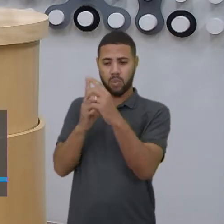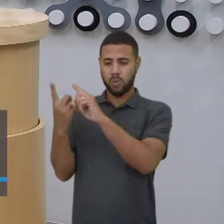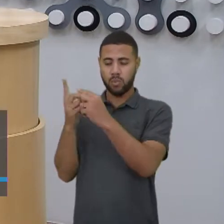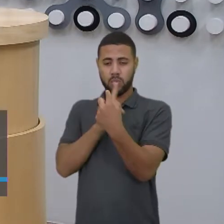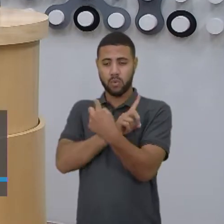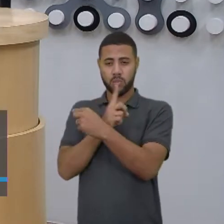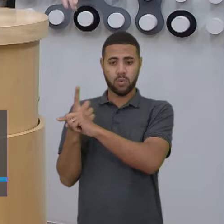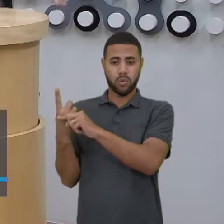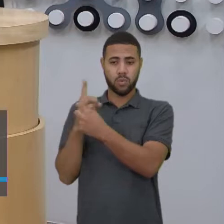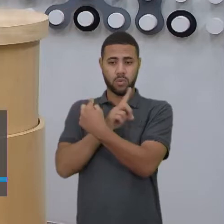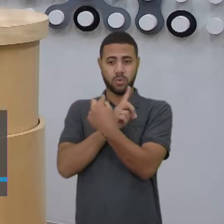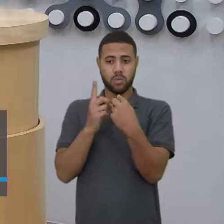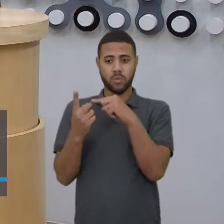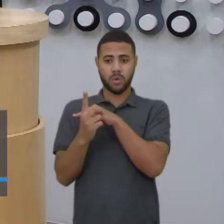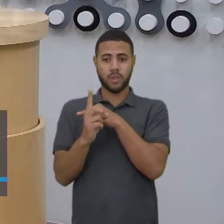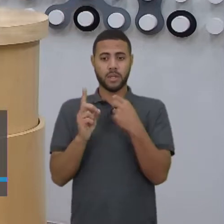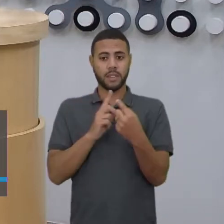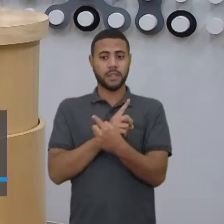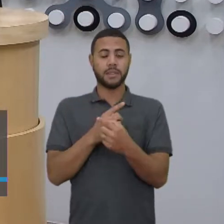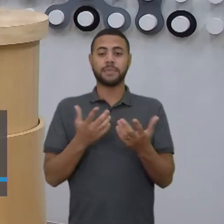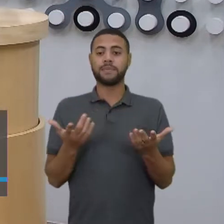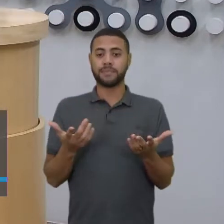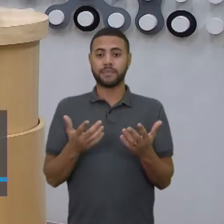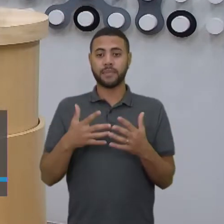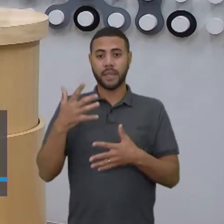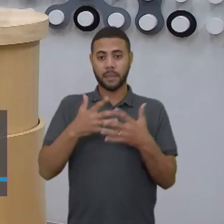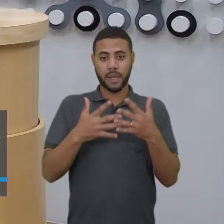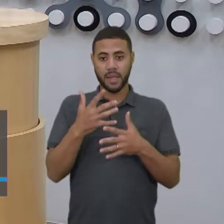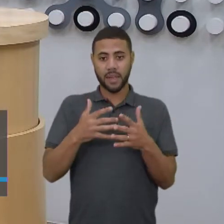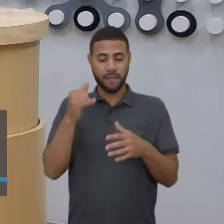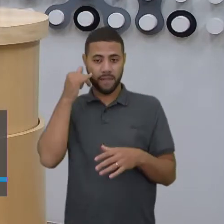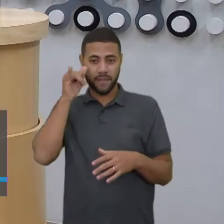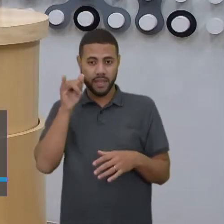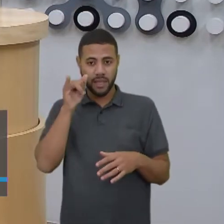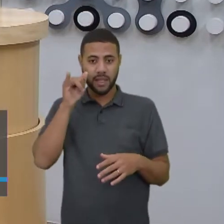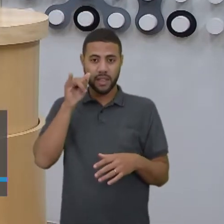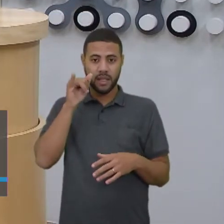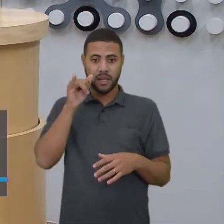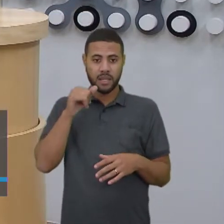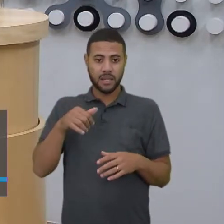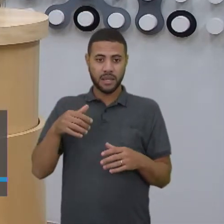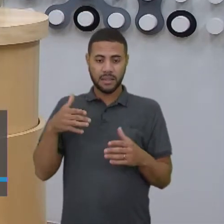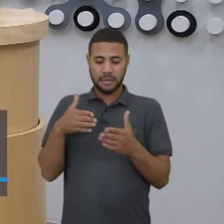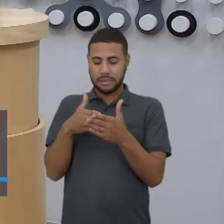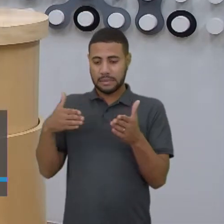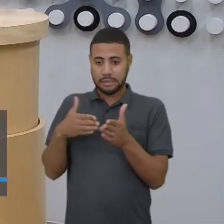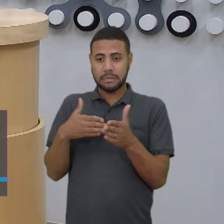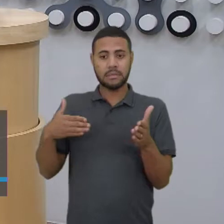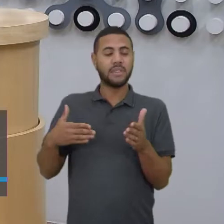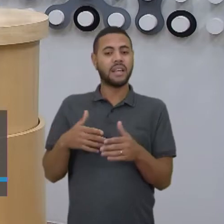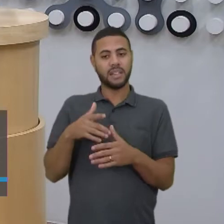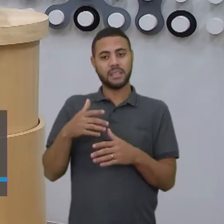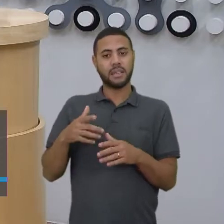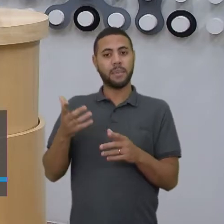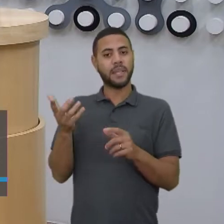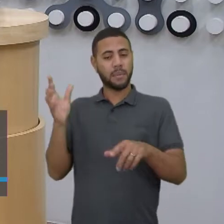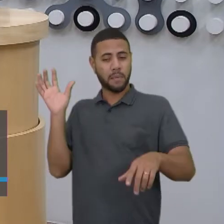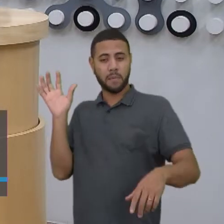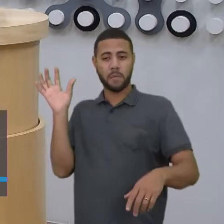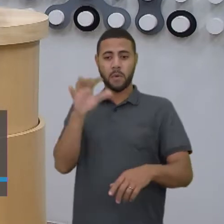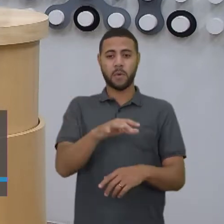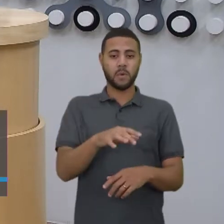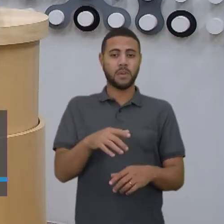que você não tem que atrapalhar o adversário para que ele não consiga progredir? Mas você faz muito arremesso. Então,